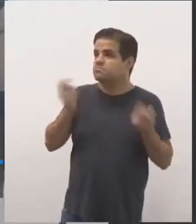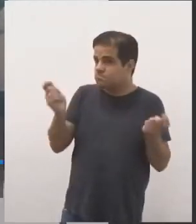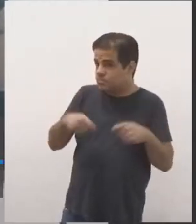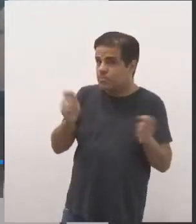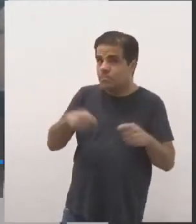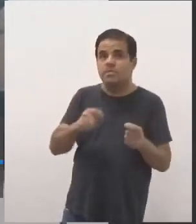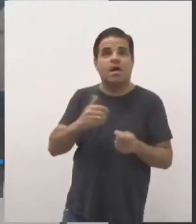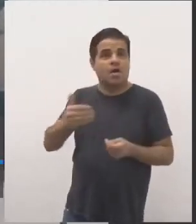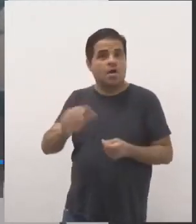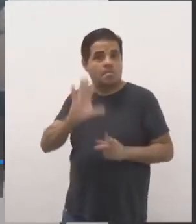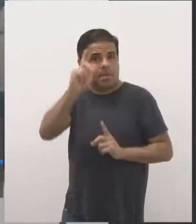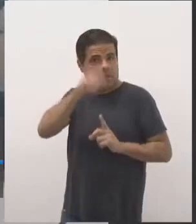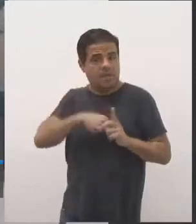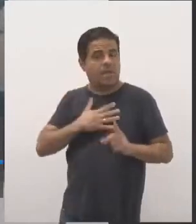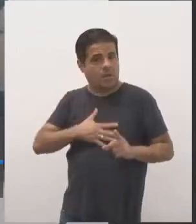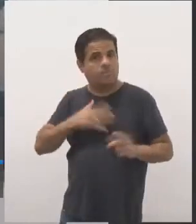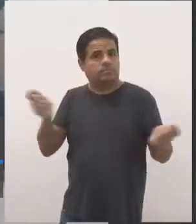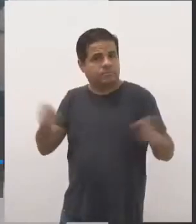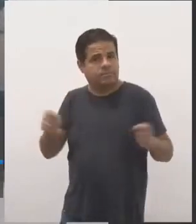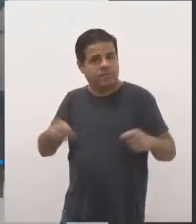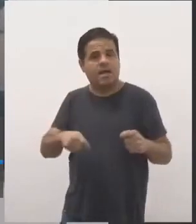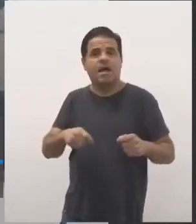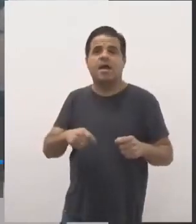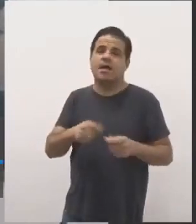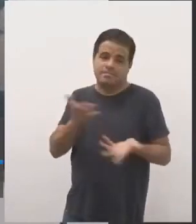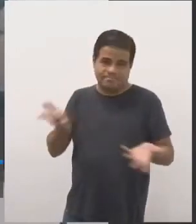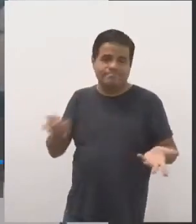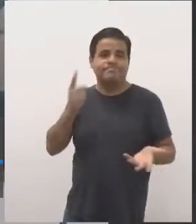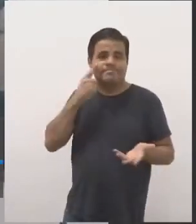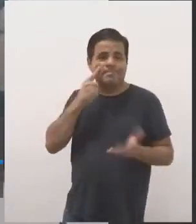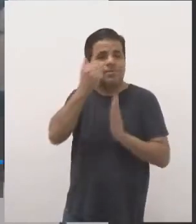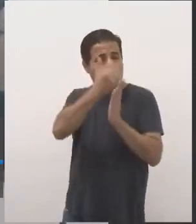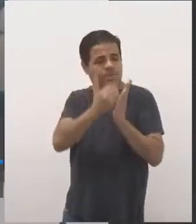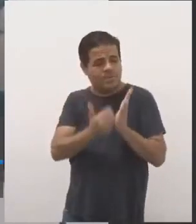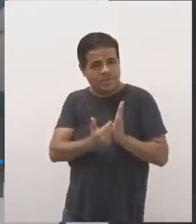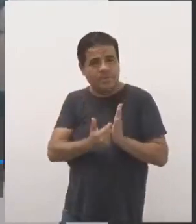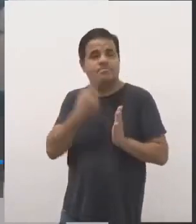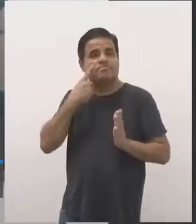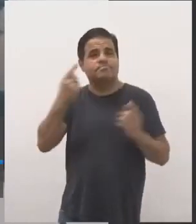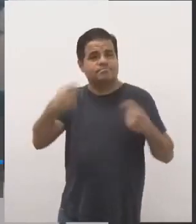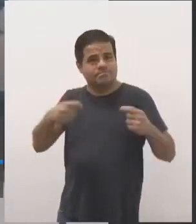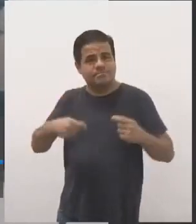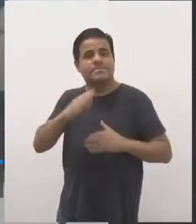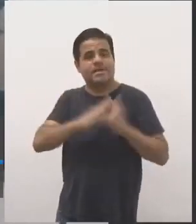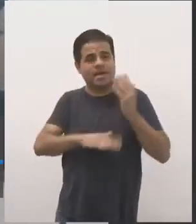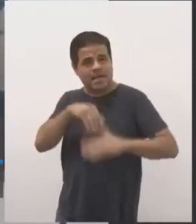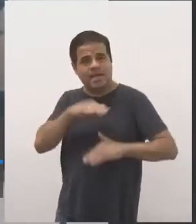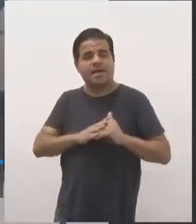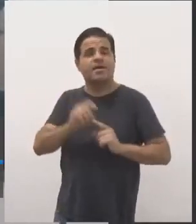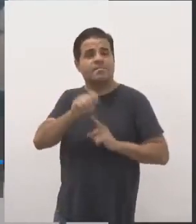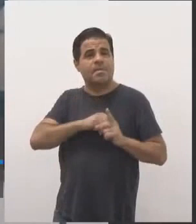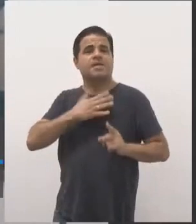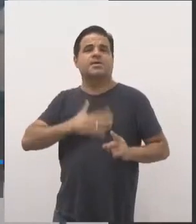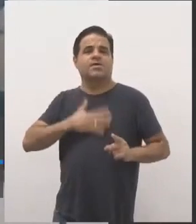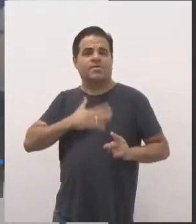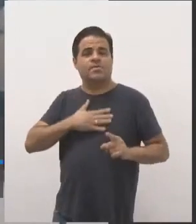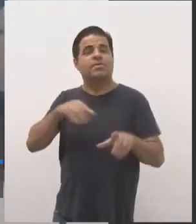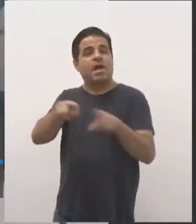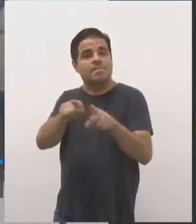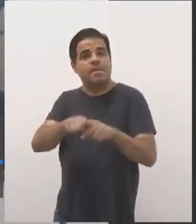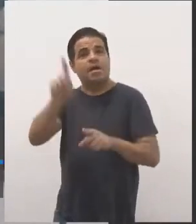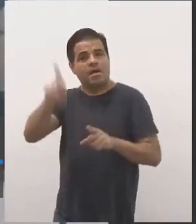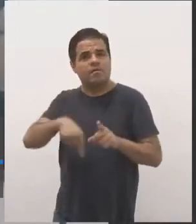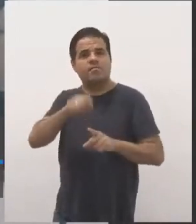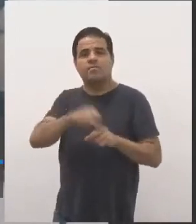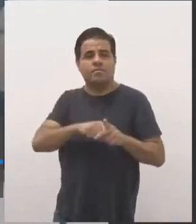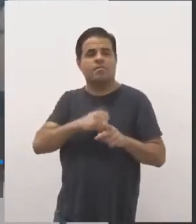ter acontecido em agosto, se nós já não tivéssemos um cronograma de atividades e ações em agosto. Inclusive, foi um mês